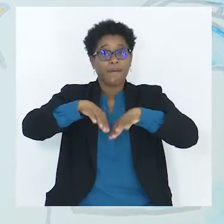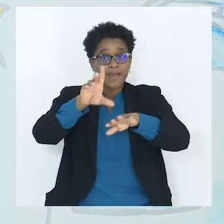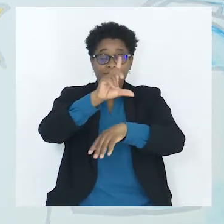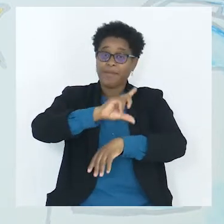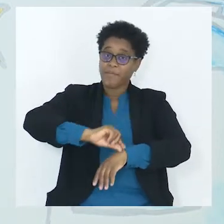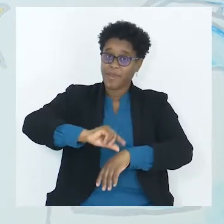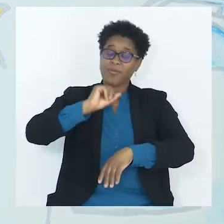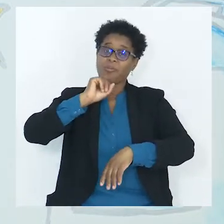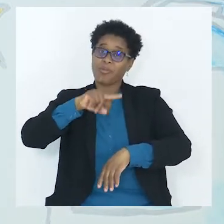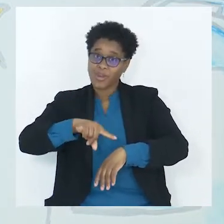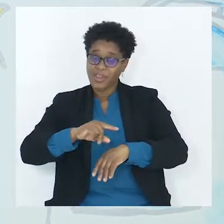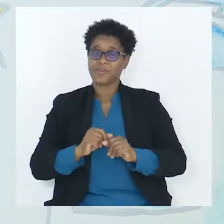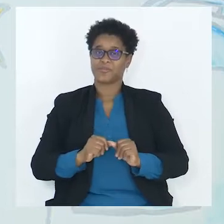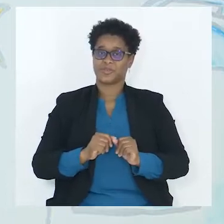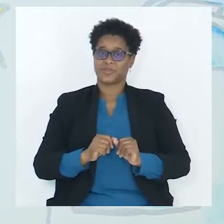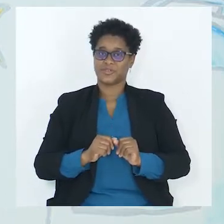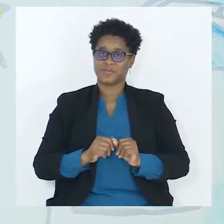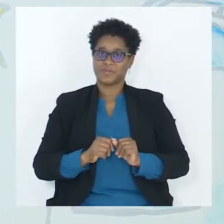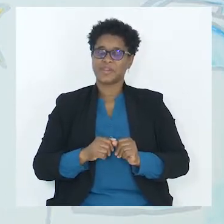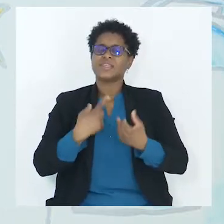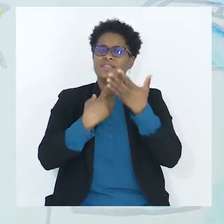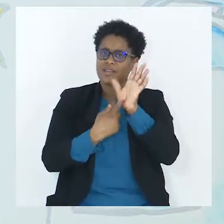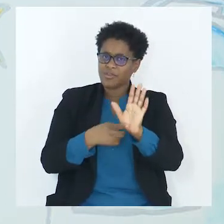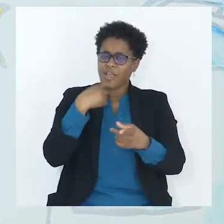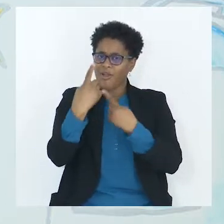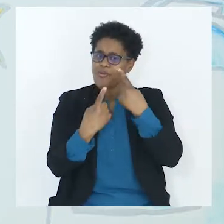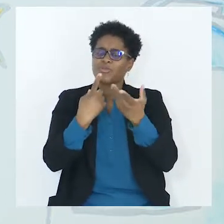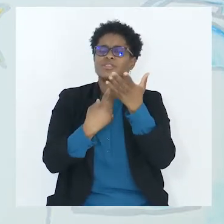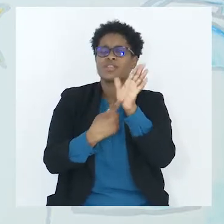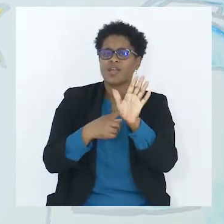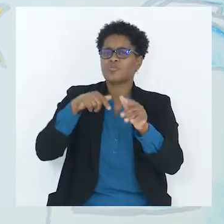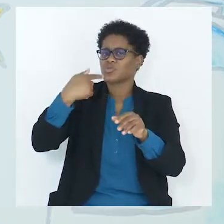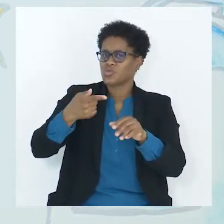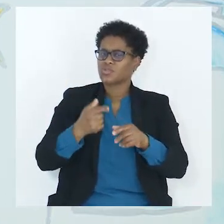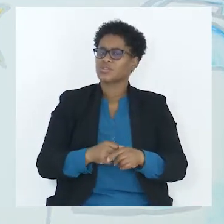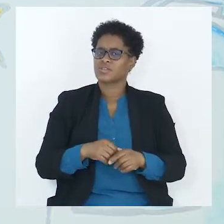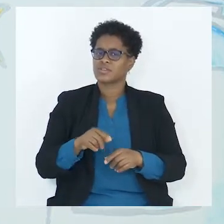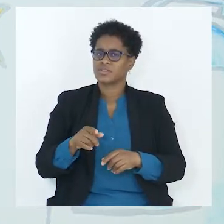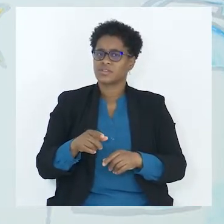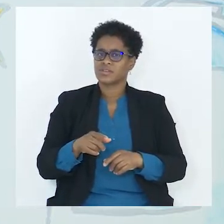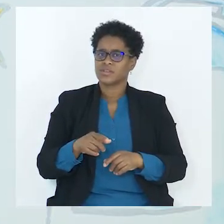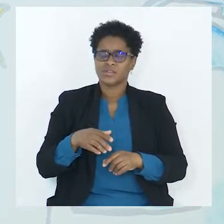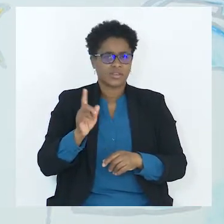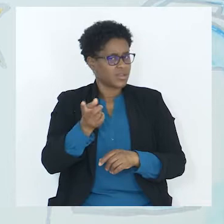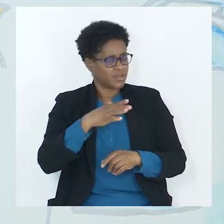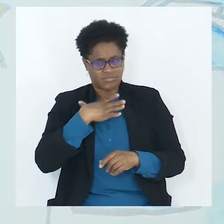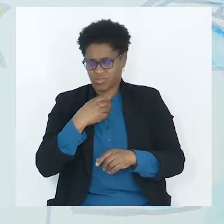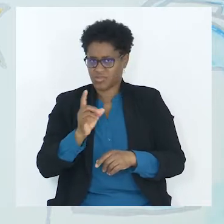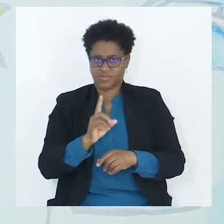mas também podemos exemplificar alguns exemplos que não nos